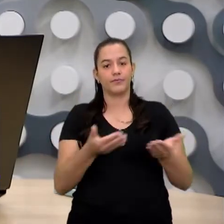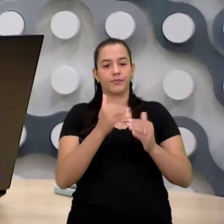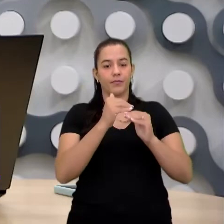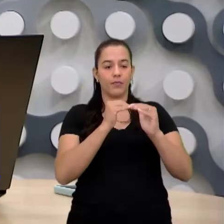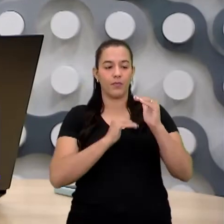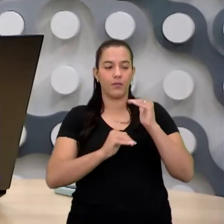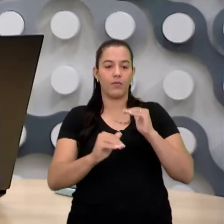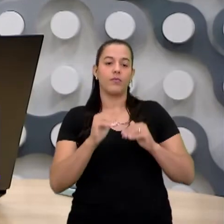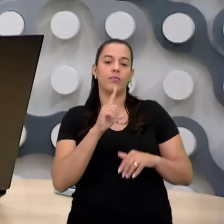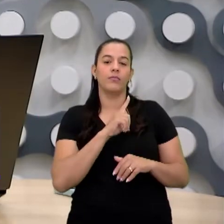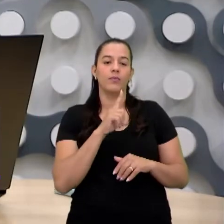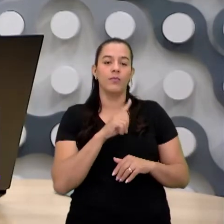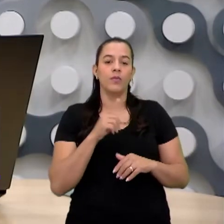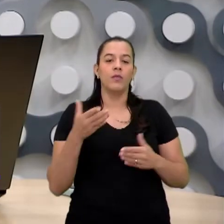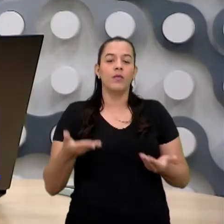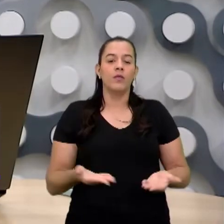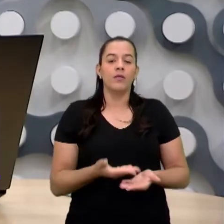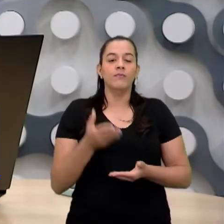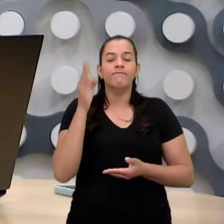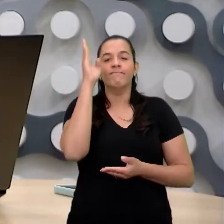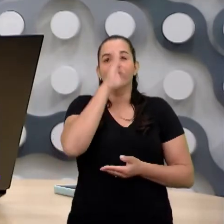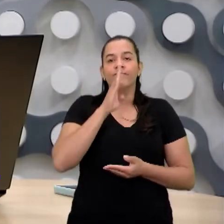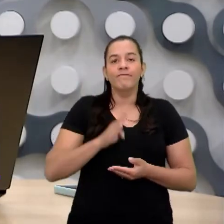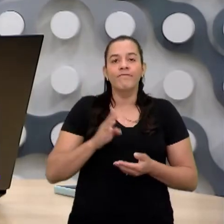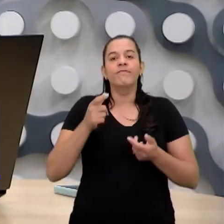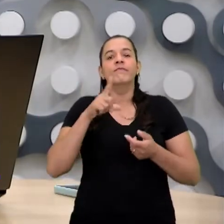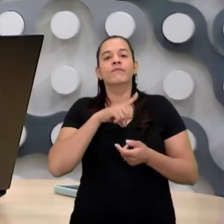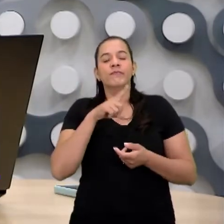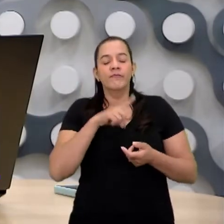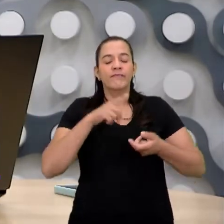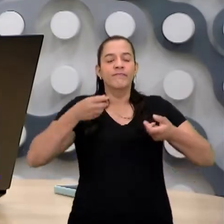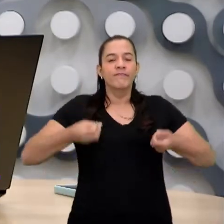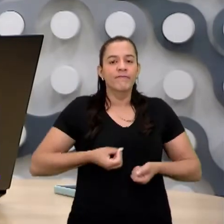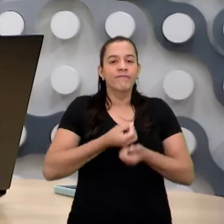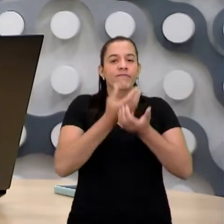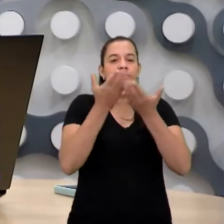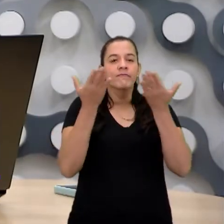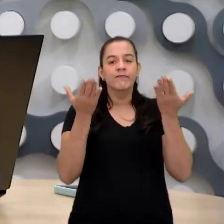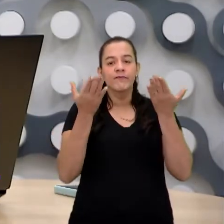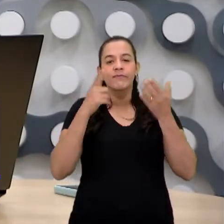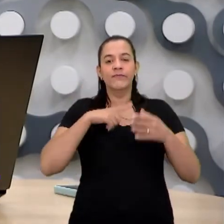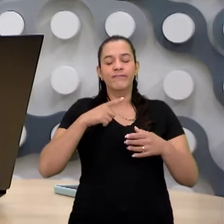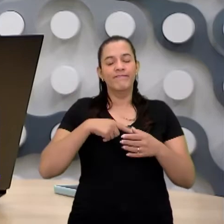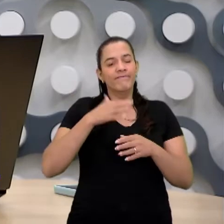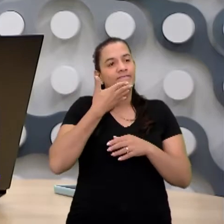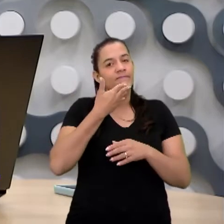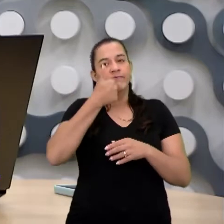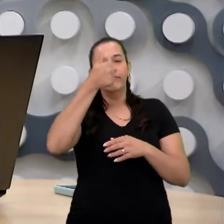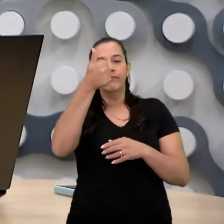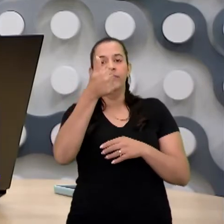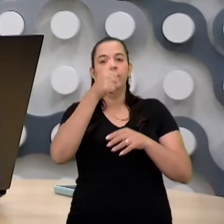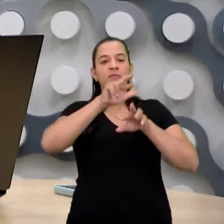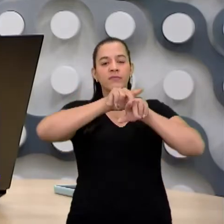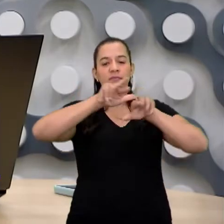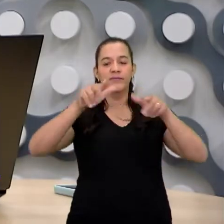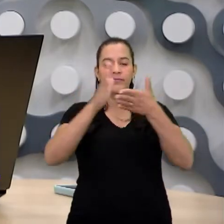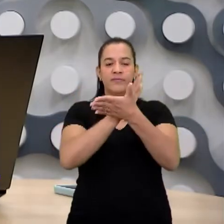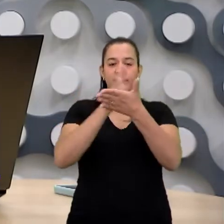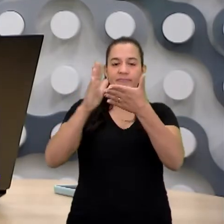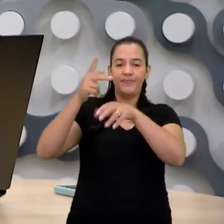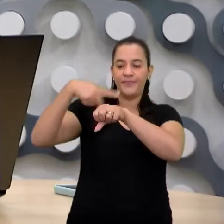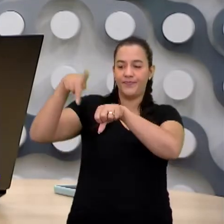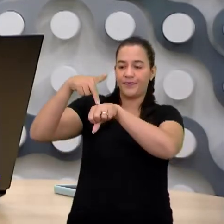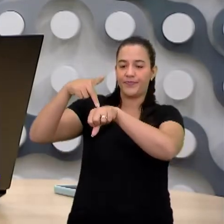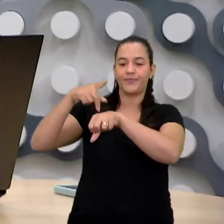mesmo assim, né, o Brasil ainda tinha uma distribuição de renda aí um pouco melhor que esses países aí, principalmente emergentes, que são economicamente